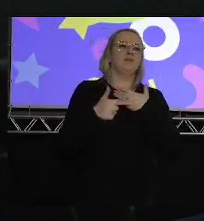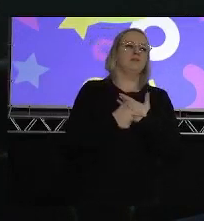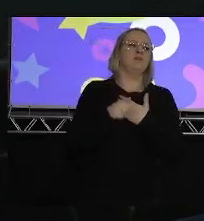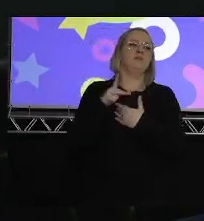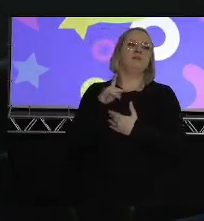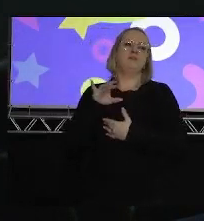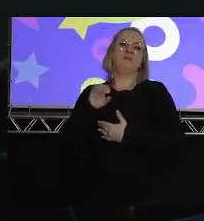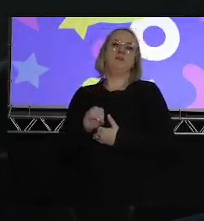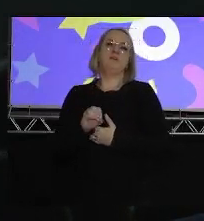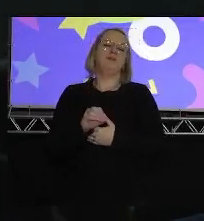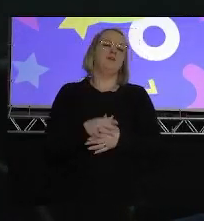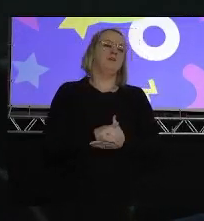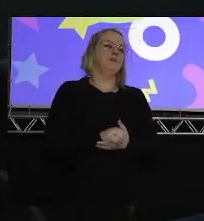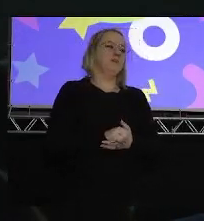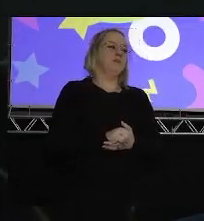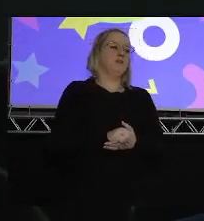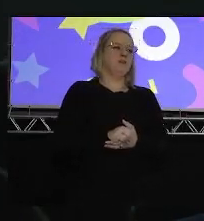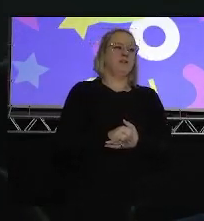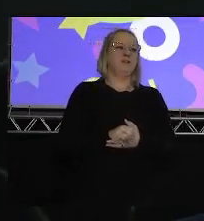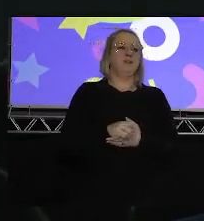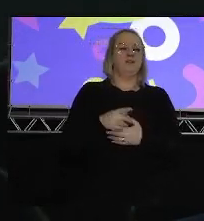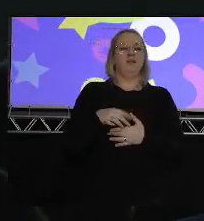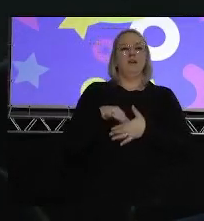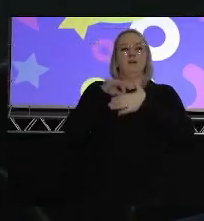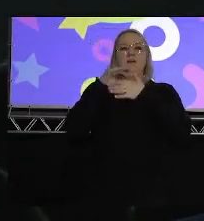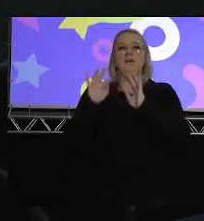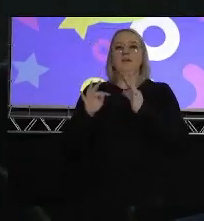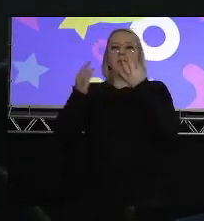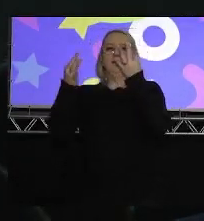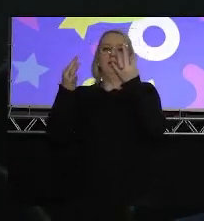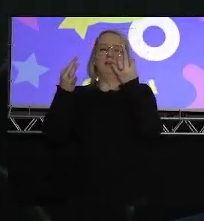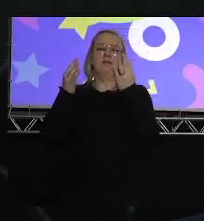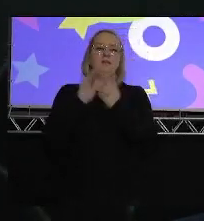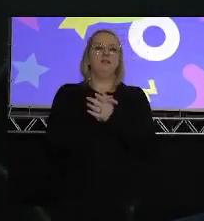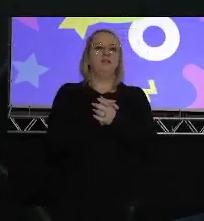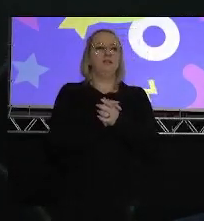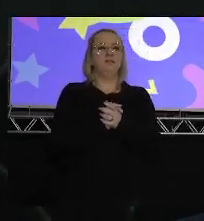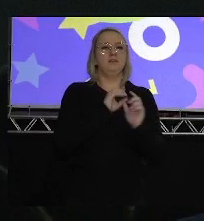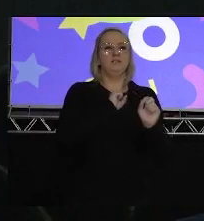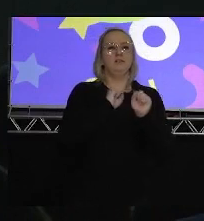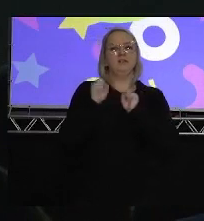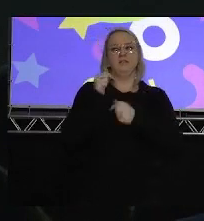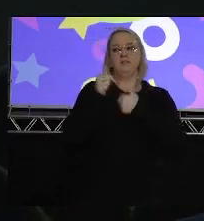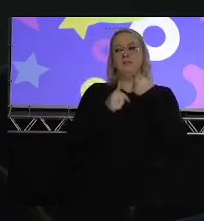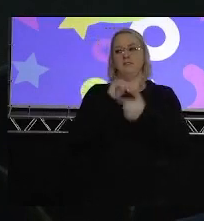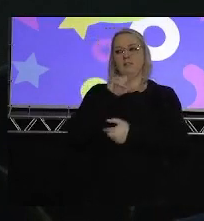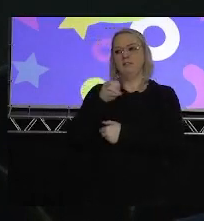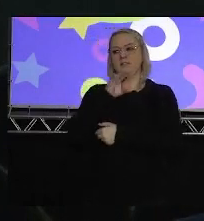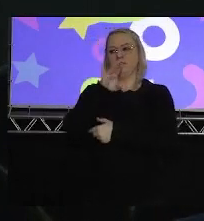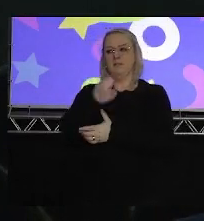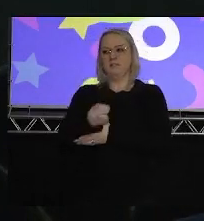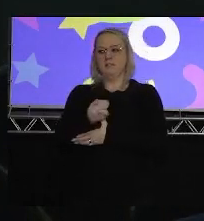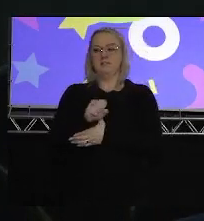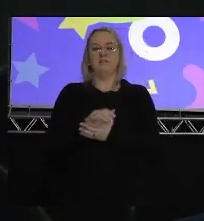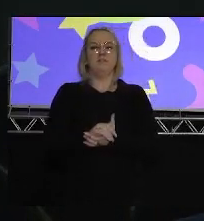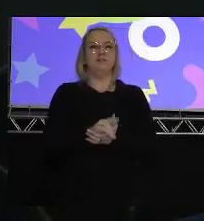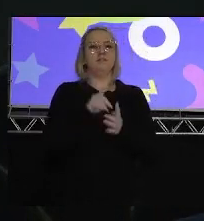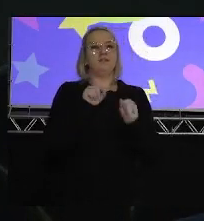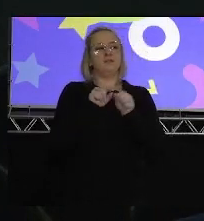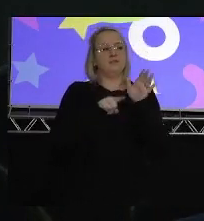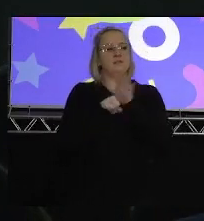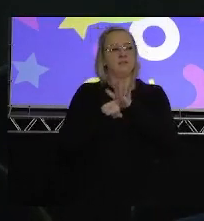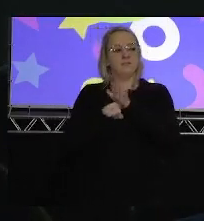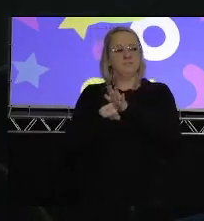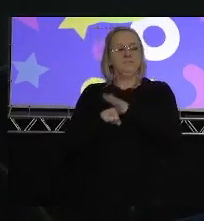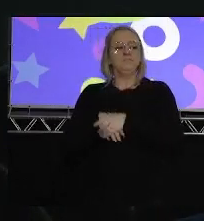seu PM, né? Seu líder técnico, para poder, principalmente, trabalhar no job size lá, para analisar